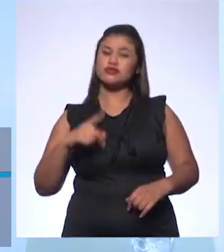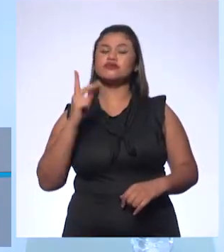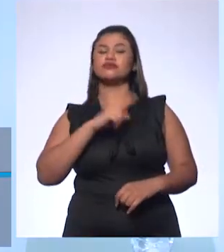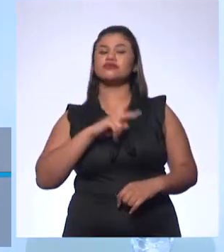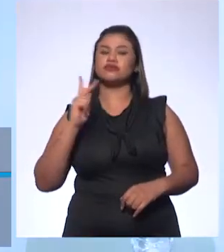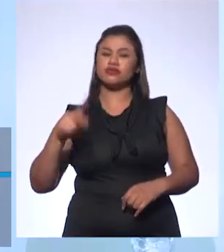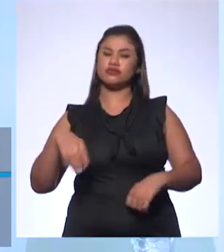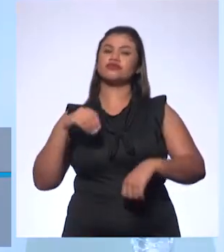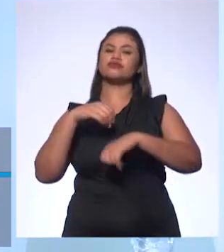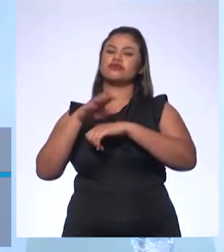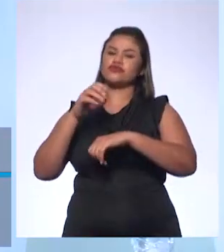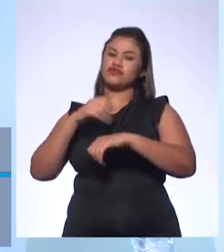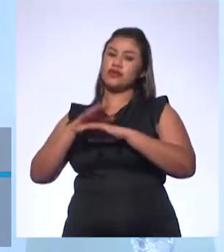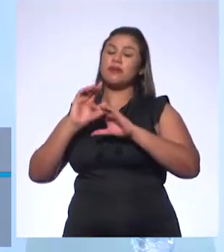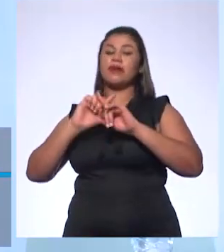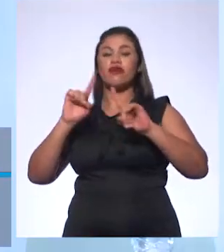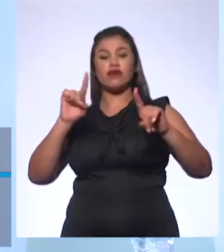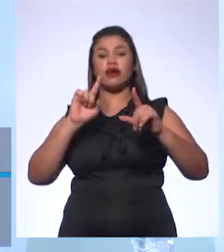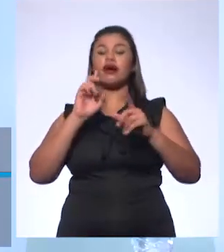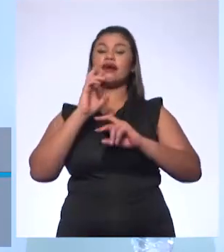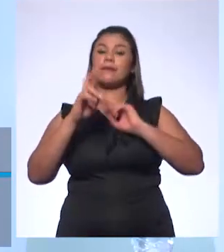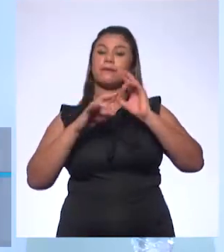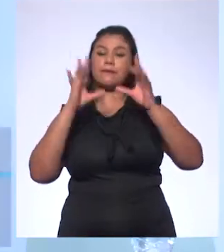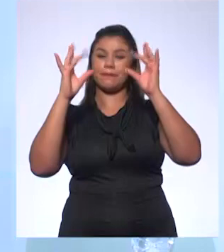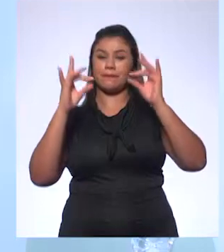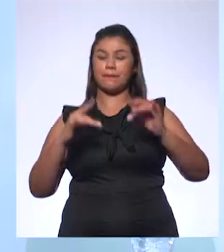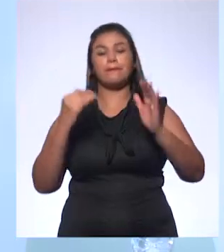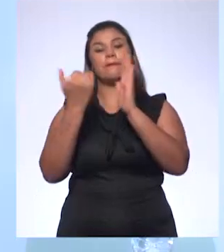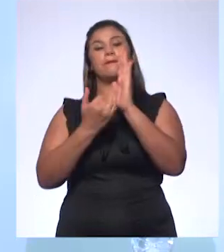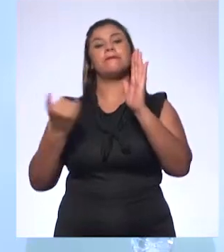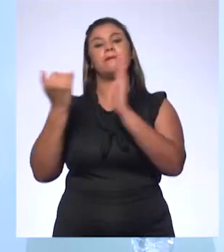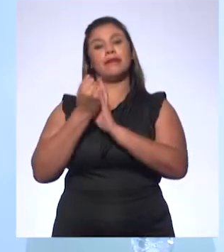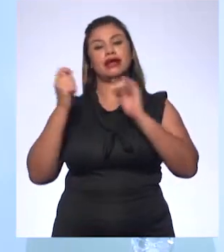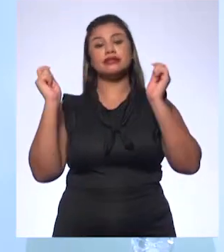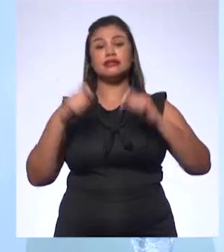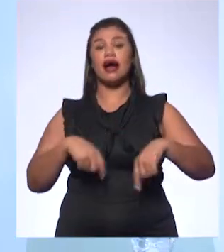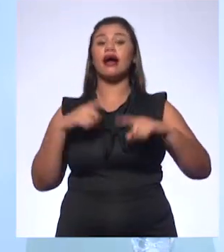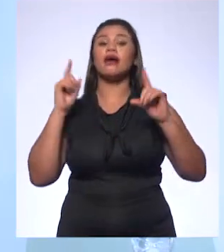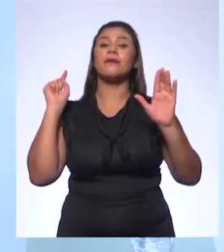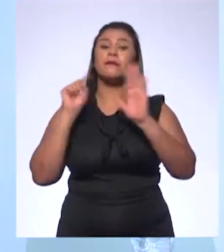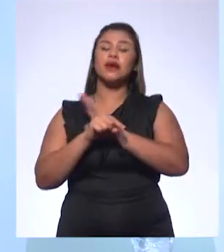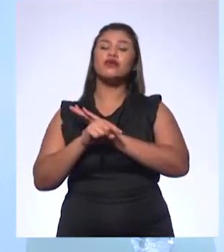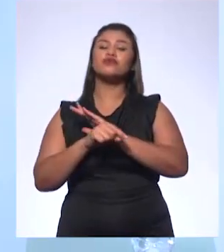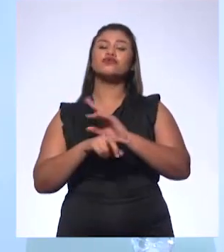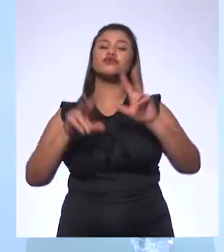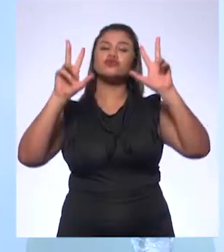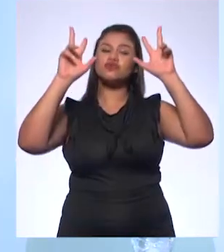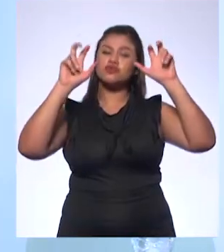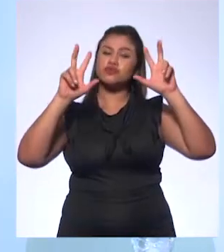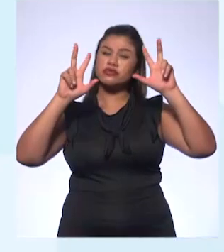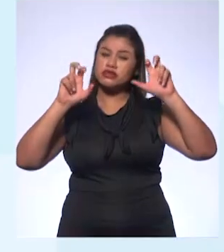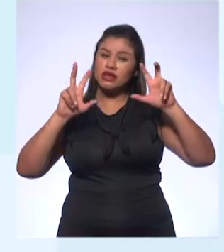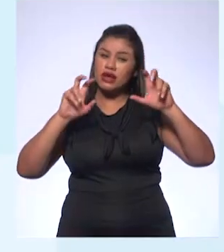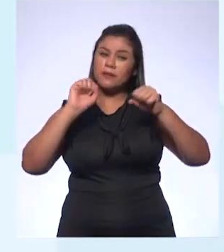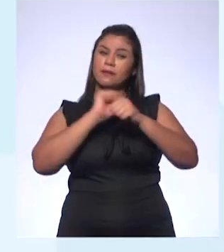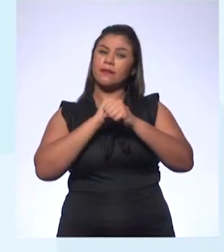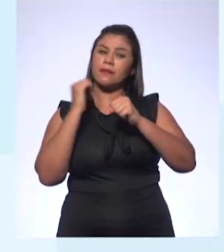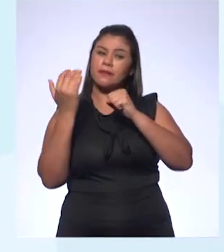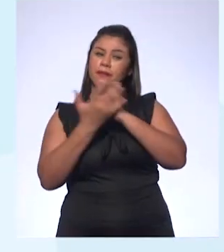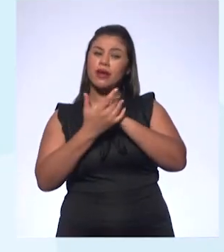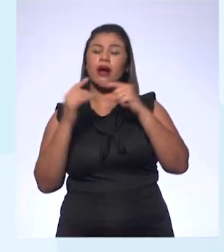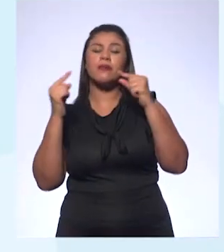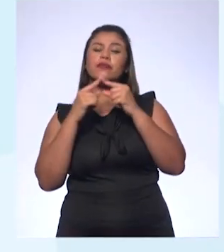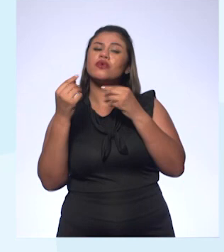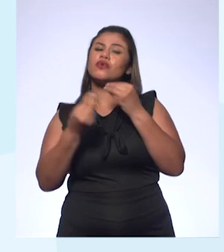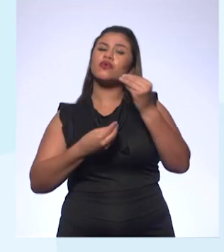spoiler, mas vocês podem desenvolver mais. Na segunda notícia, de que forma, né, o tema Covid-19 foi